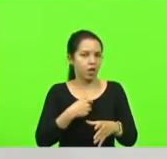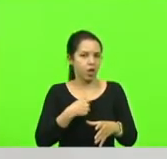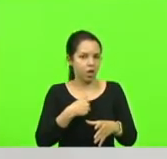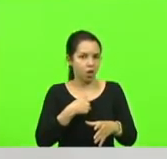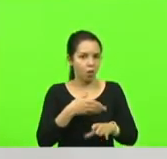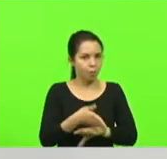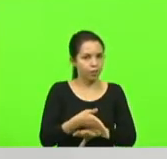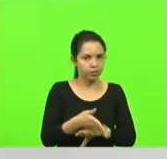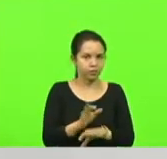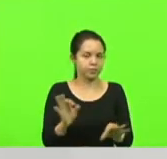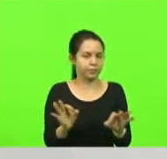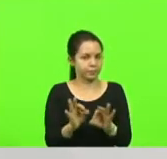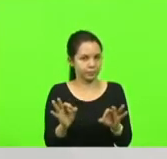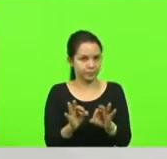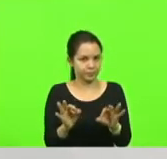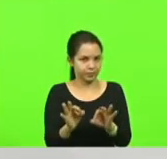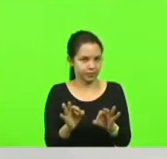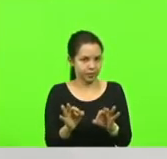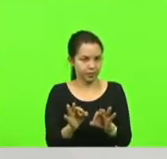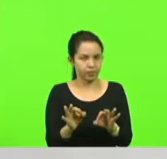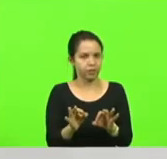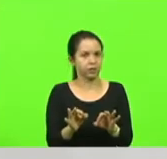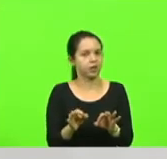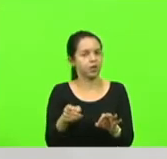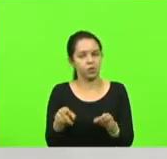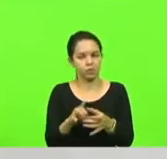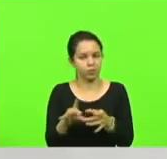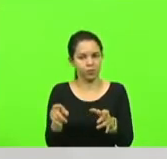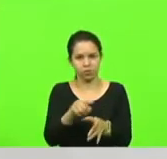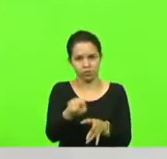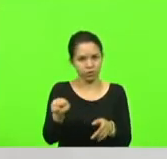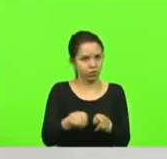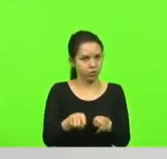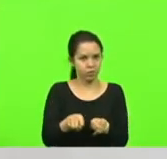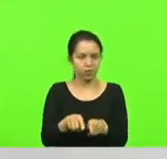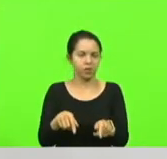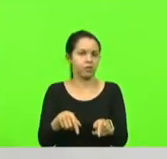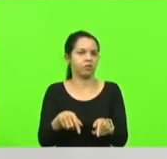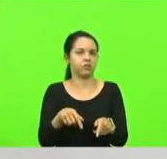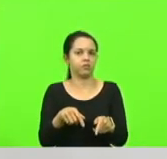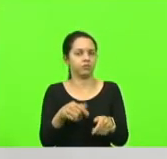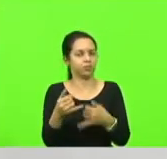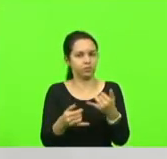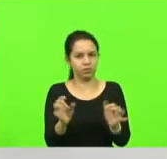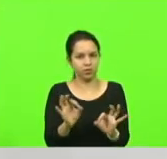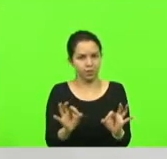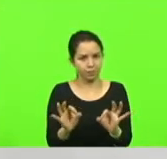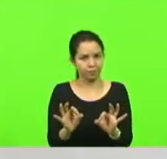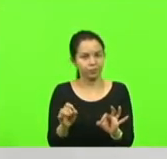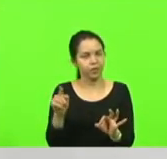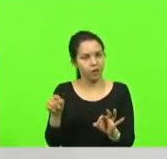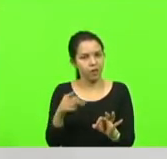jogar. Pois esse camarada, que se diz judaico-cristão, ele